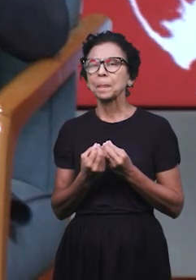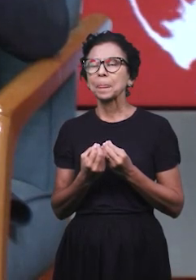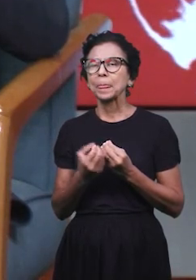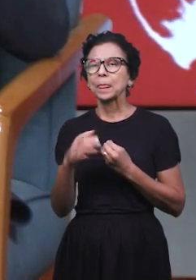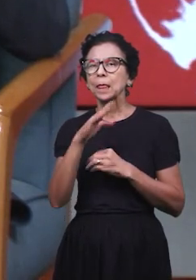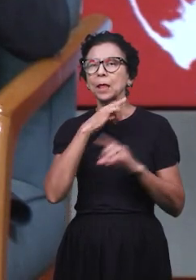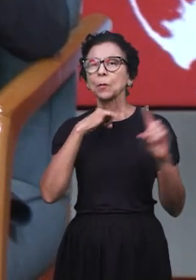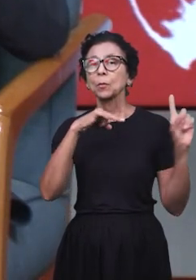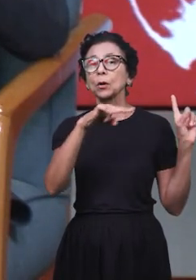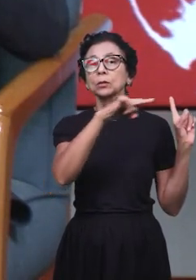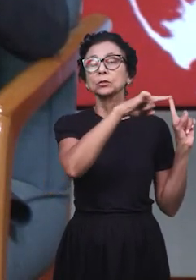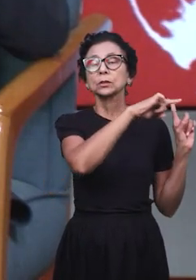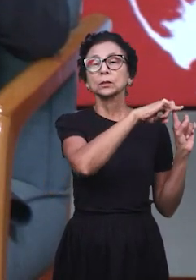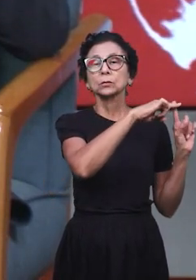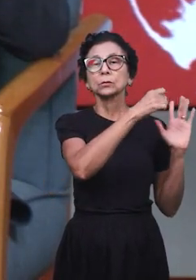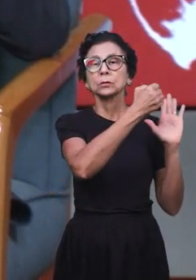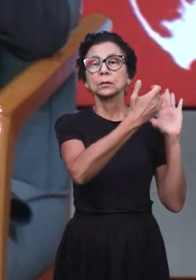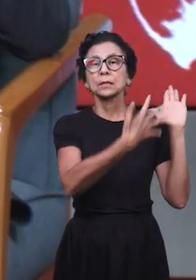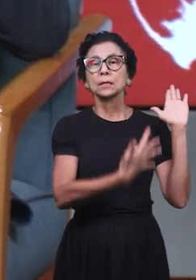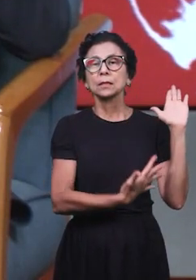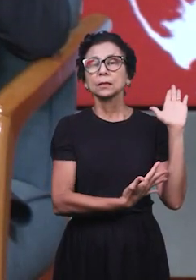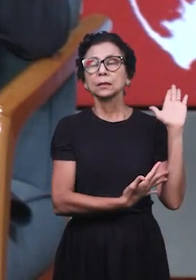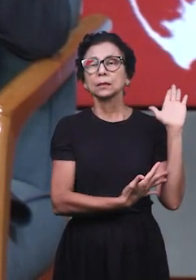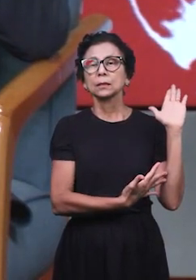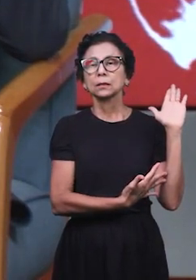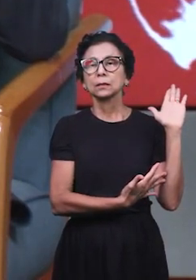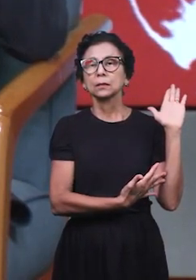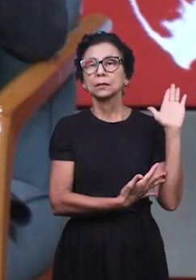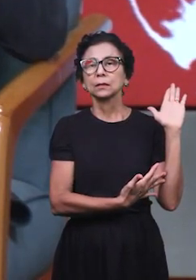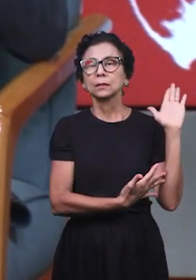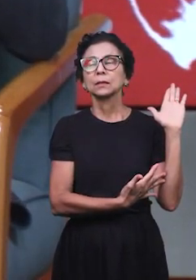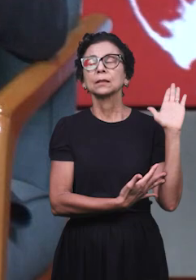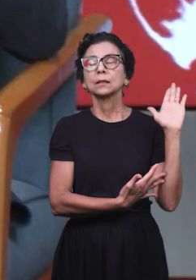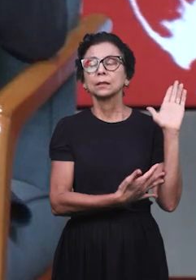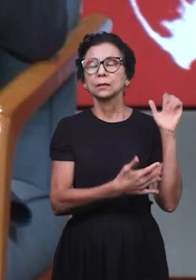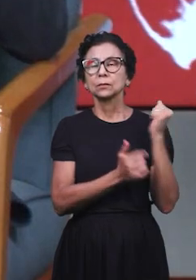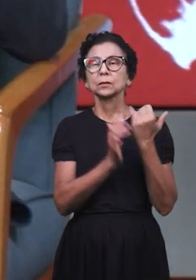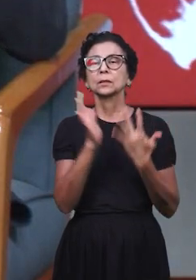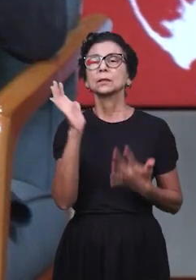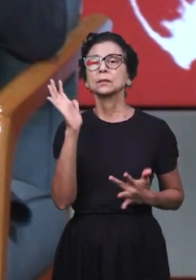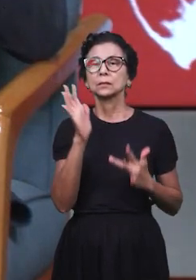o sacrifício da cruz? O sangue. Então, quando nós,